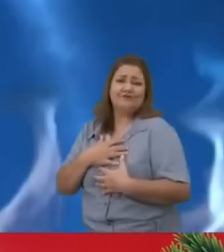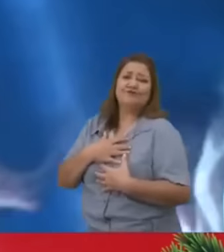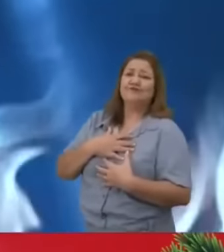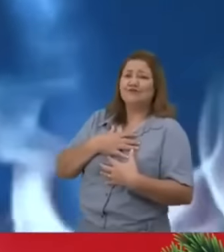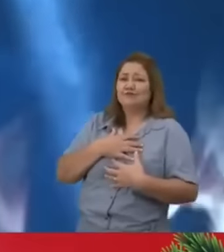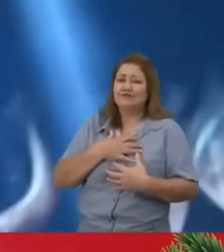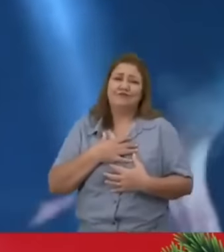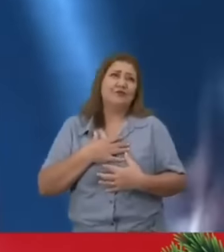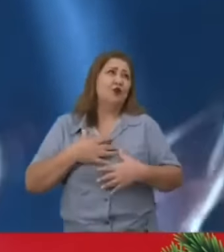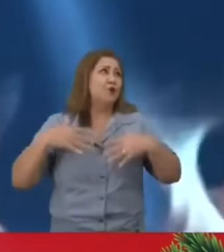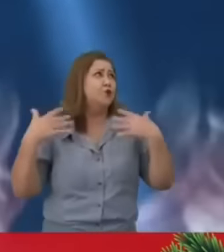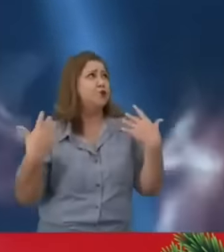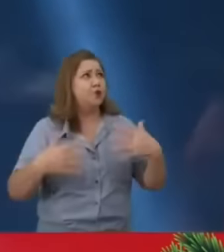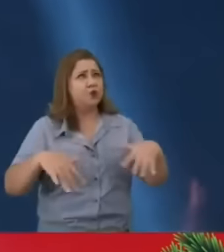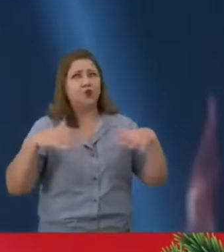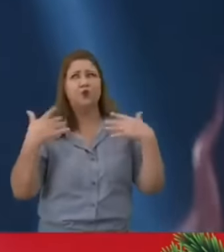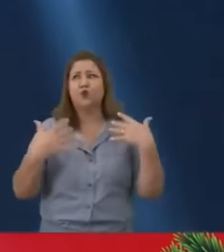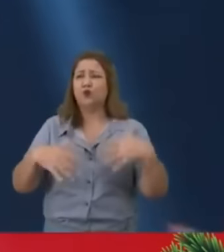demais pra mim.